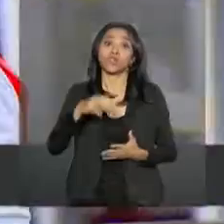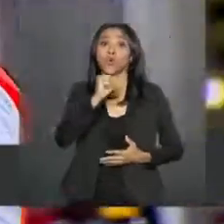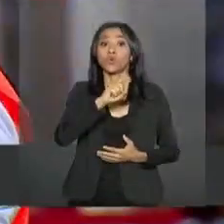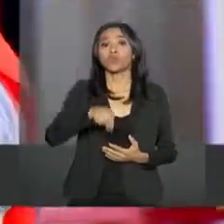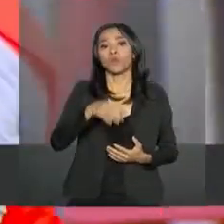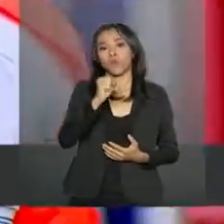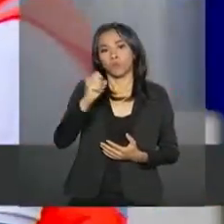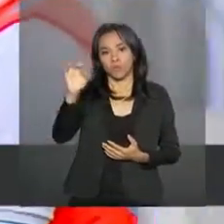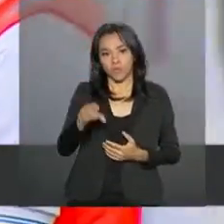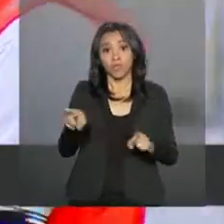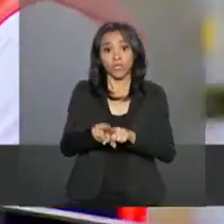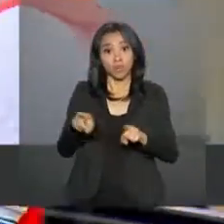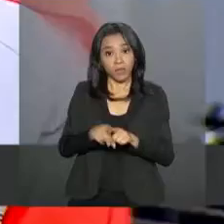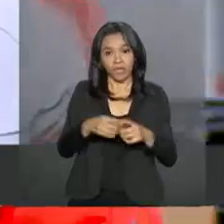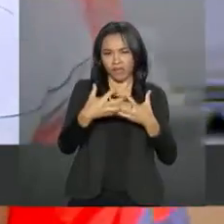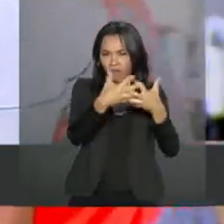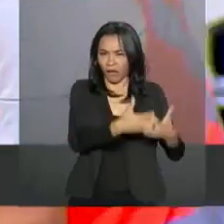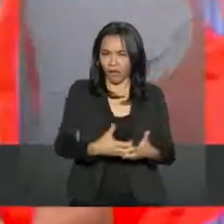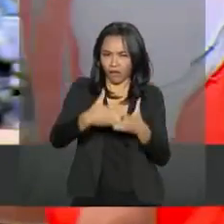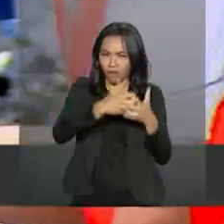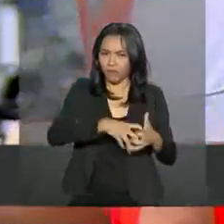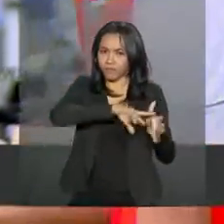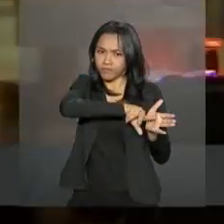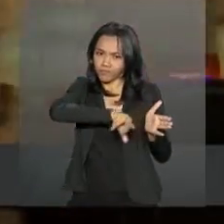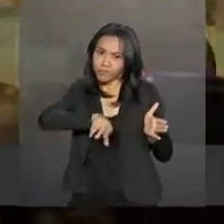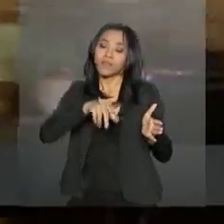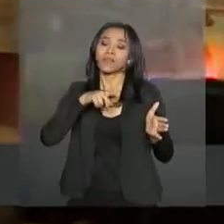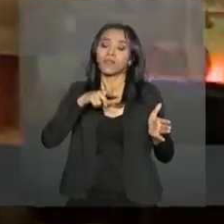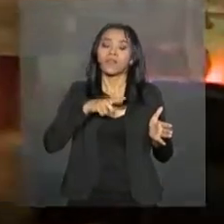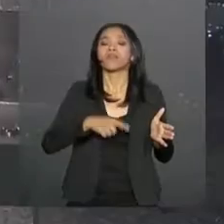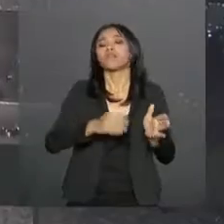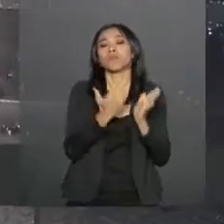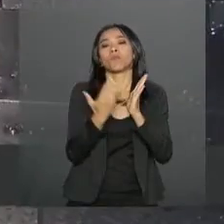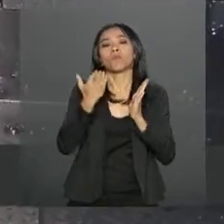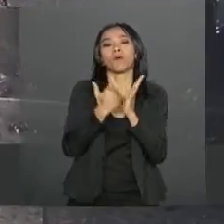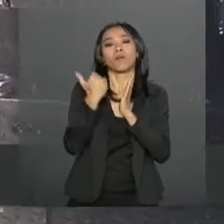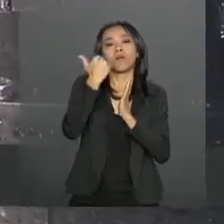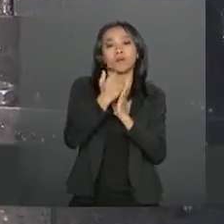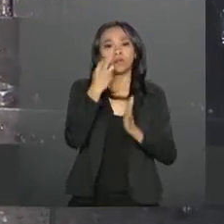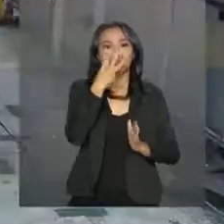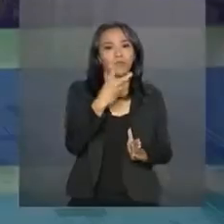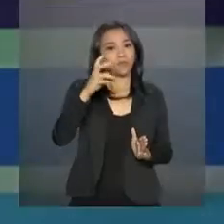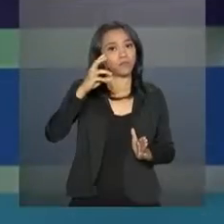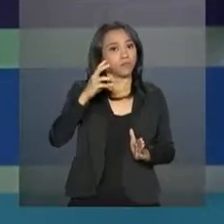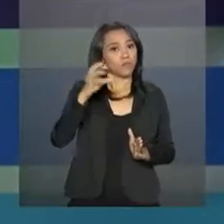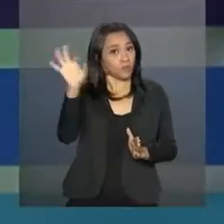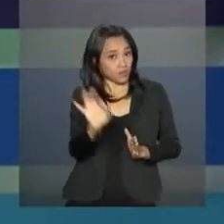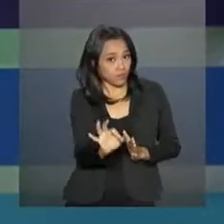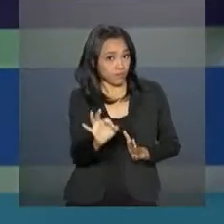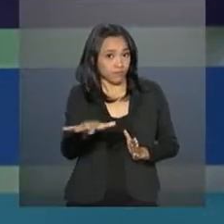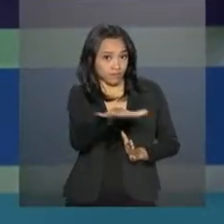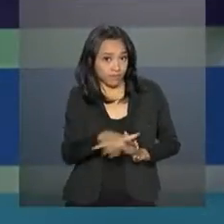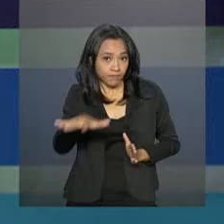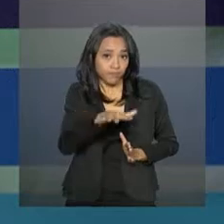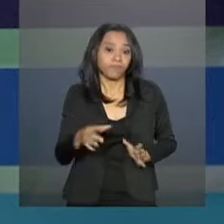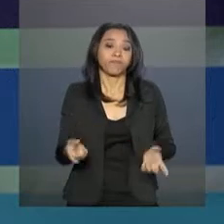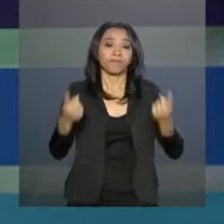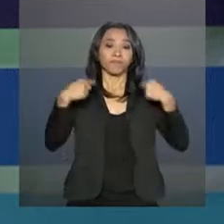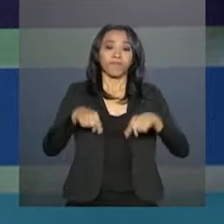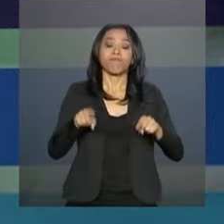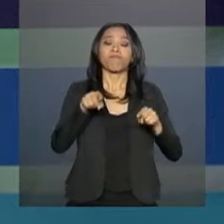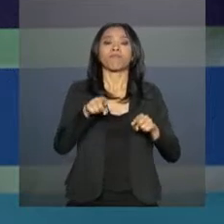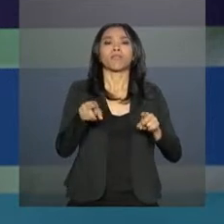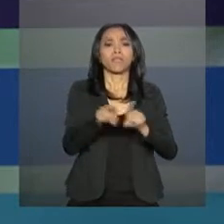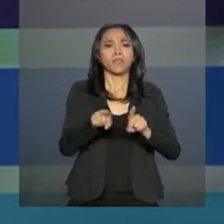veículos automotores que registrou crescimento de 3% na produção e em novembro a balança